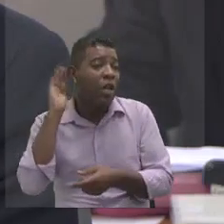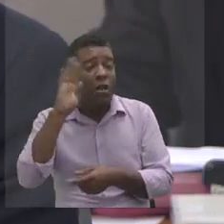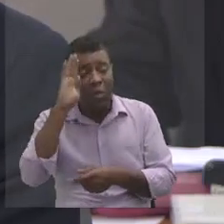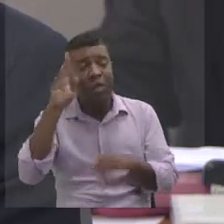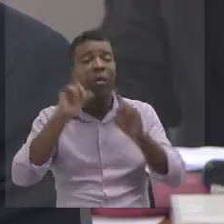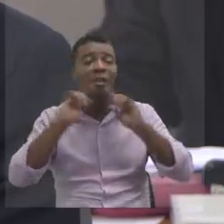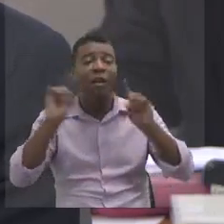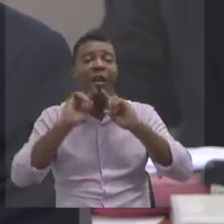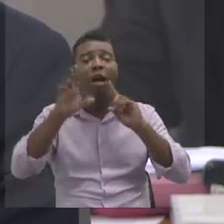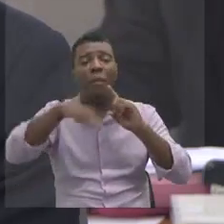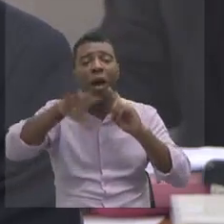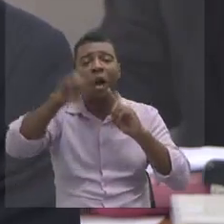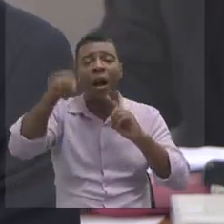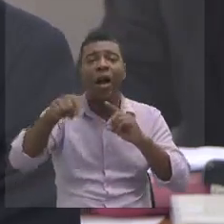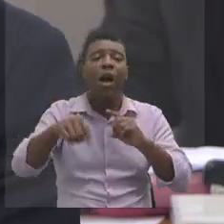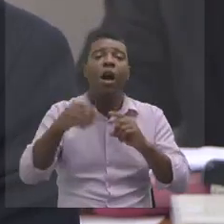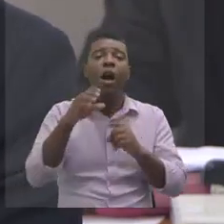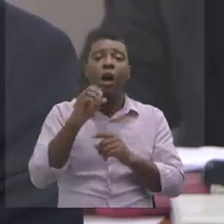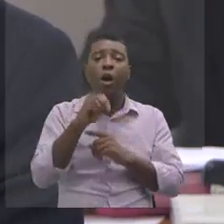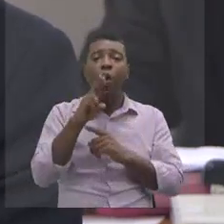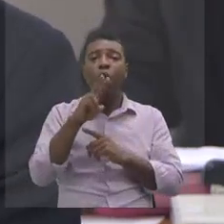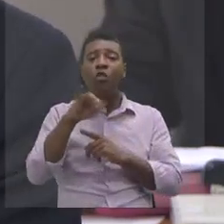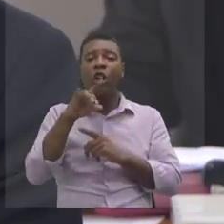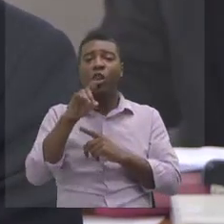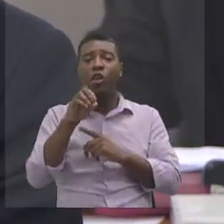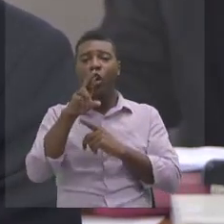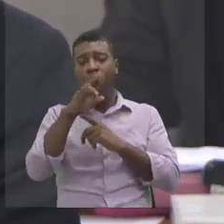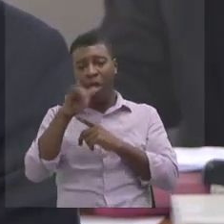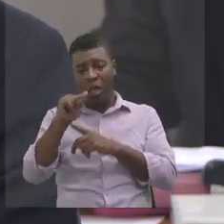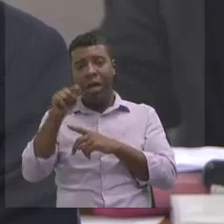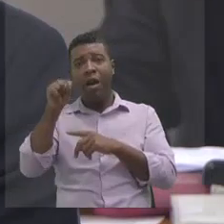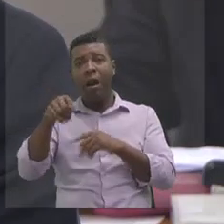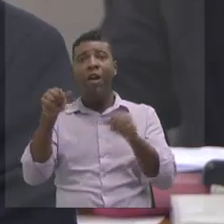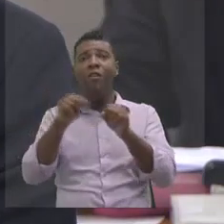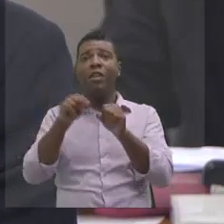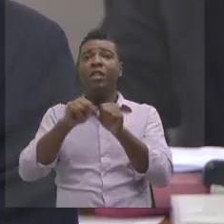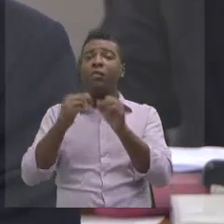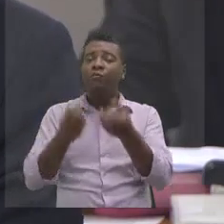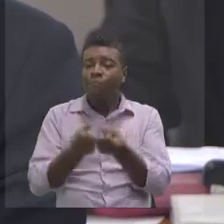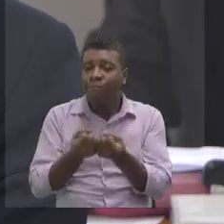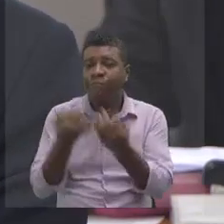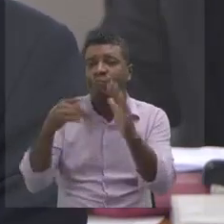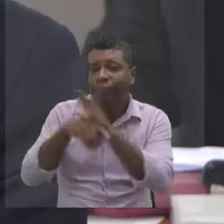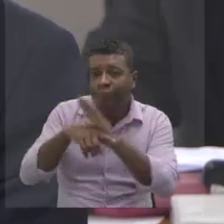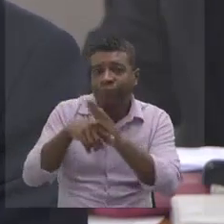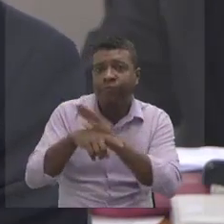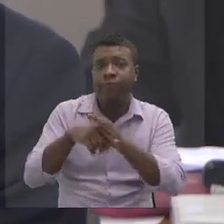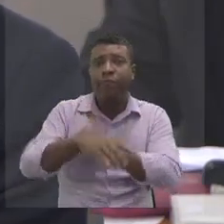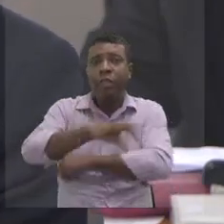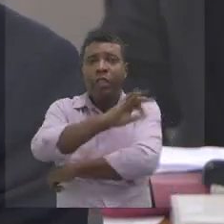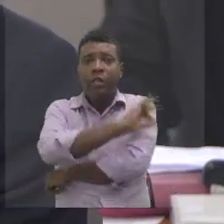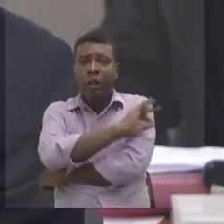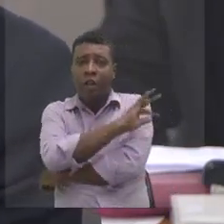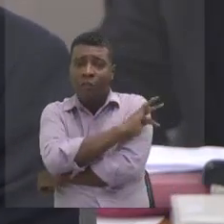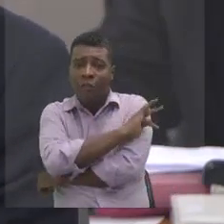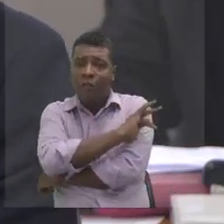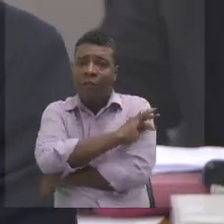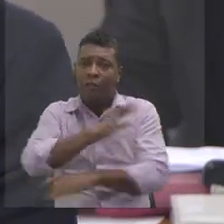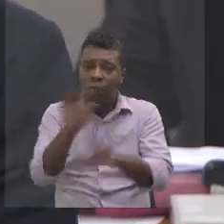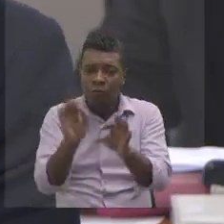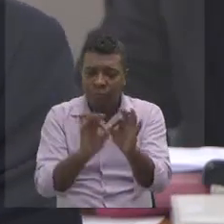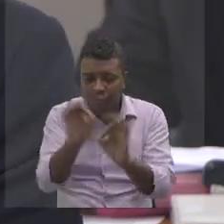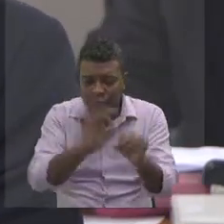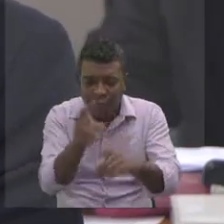e a gente usou até o filtro da ouvidoria de onde tem mais reclamação para fazer algumas ações de fiscalização então por exemplo fizemos não né lá em Justinópolis Então temos feito em